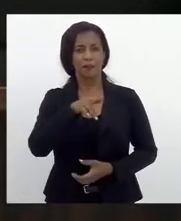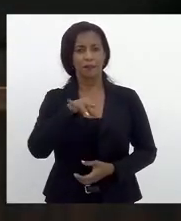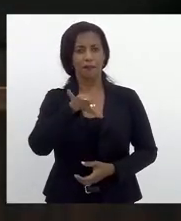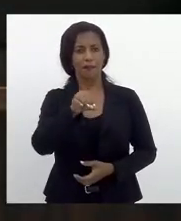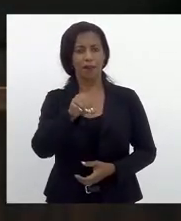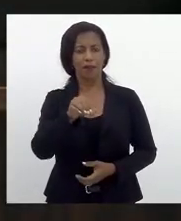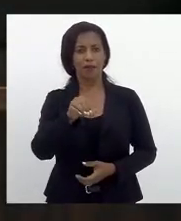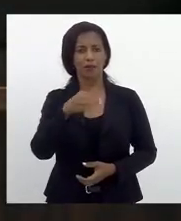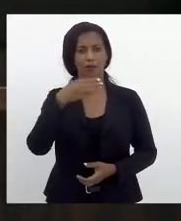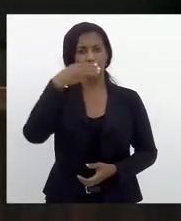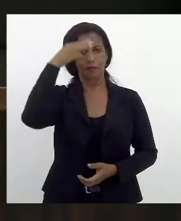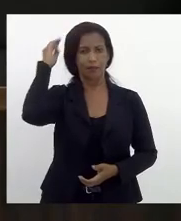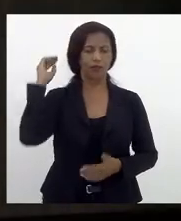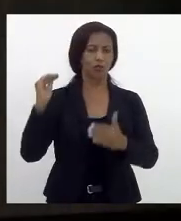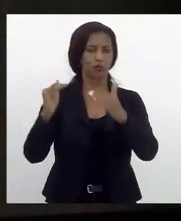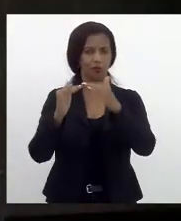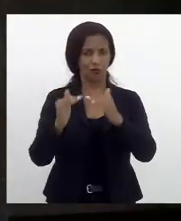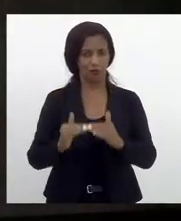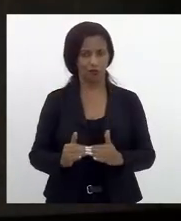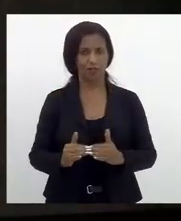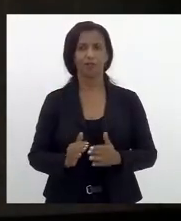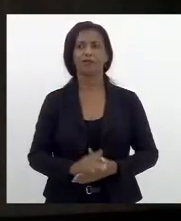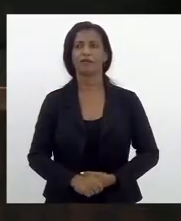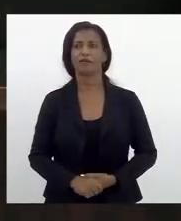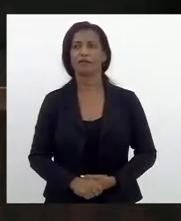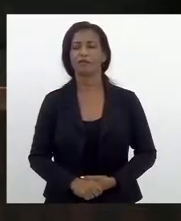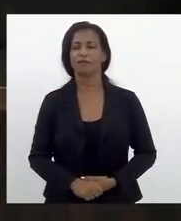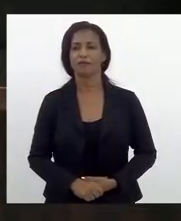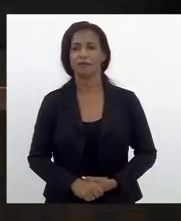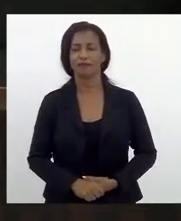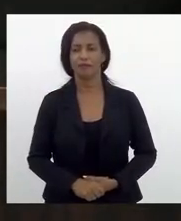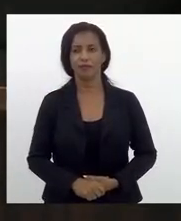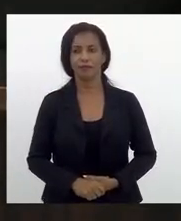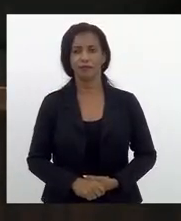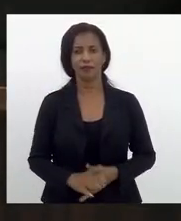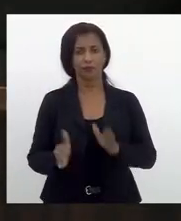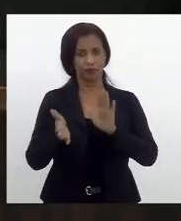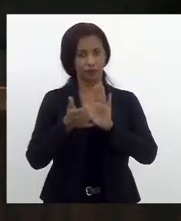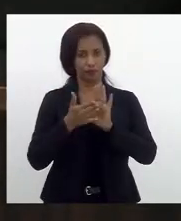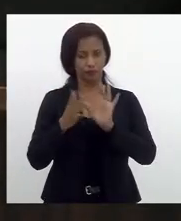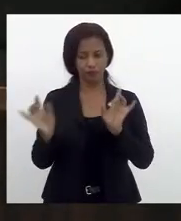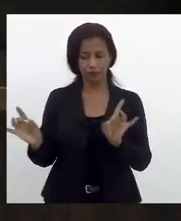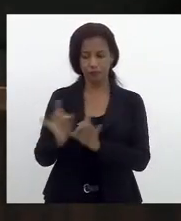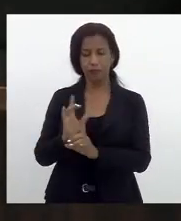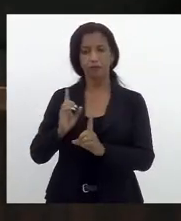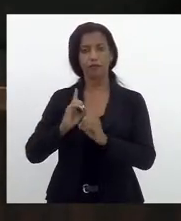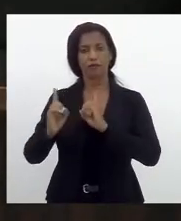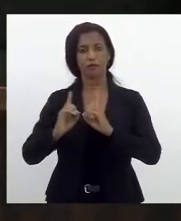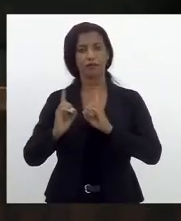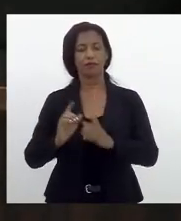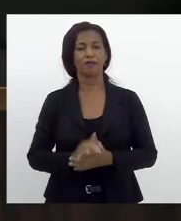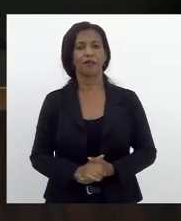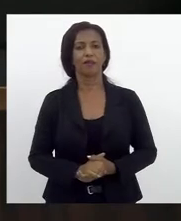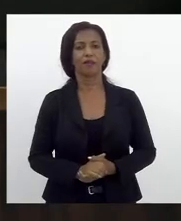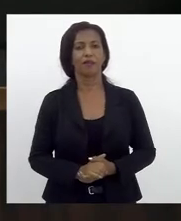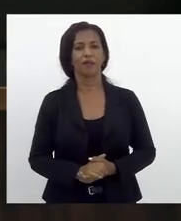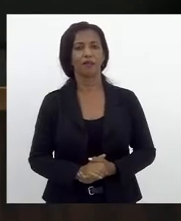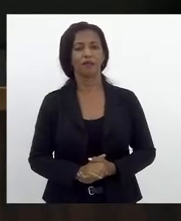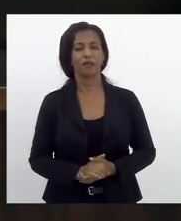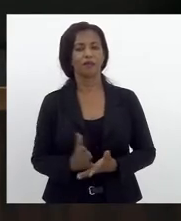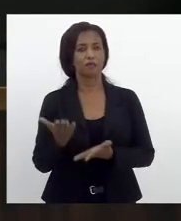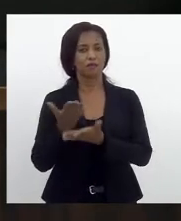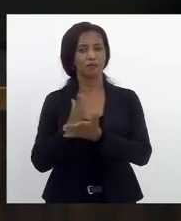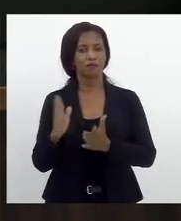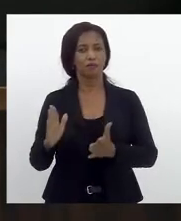Deputado Márcio Pacheco. Favorável, presidente. Com os pareceres emitidos em discussão. Não havendo quem queira discutir, encerrar a